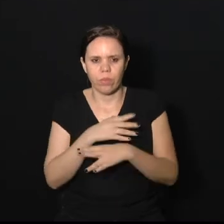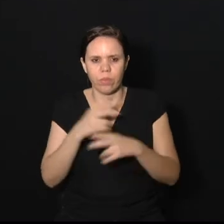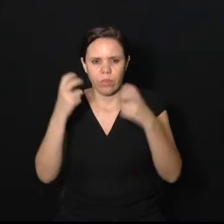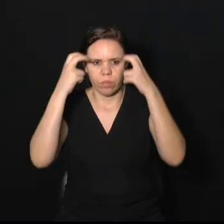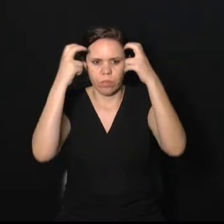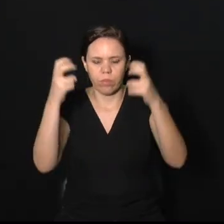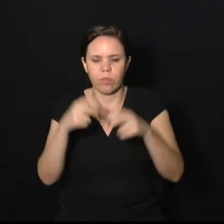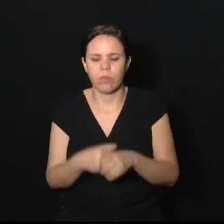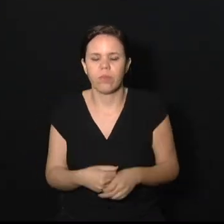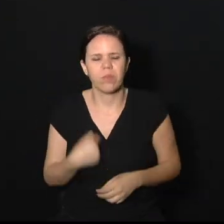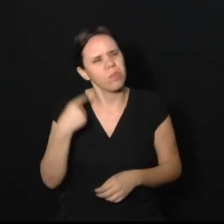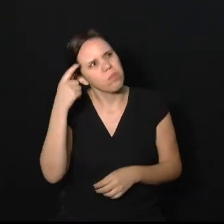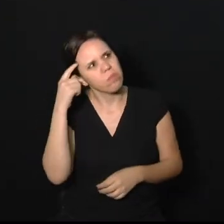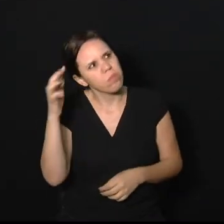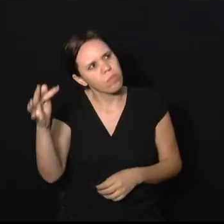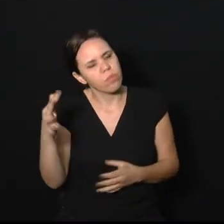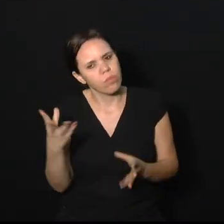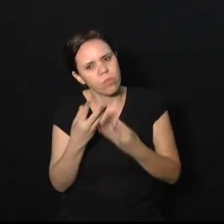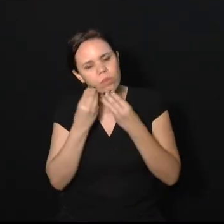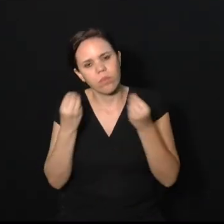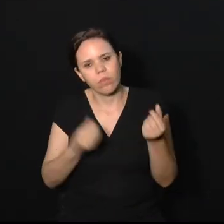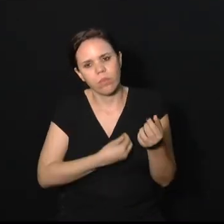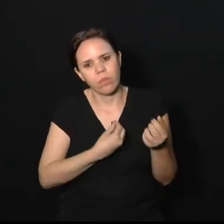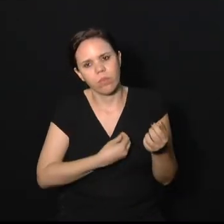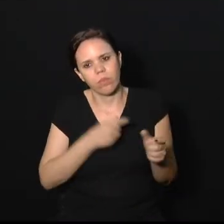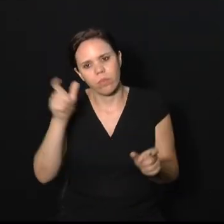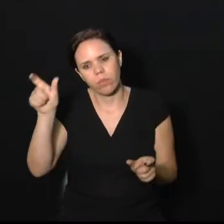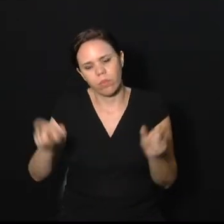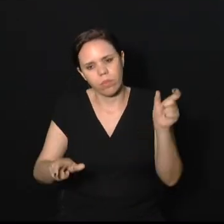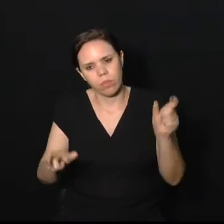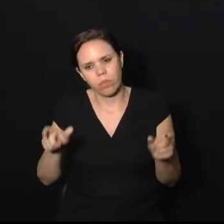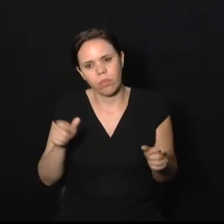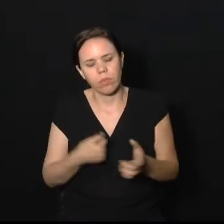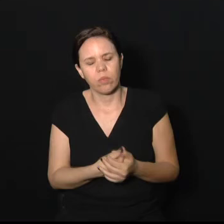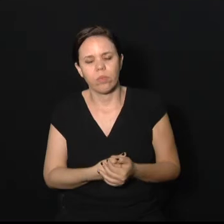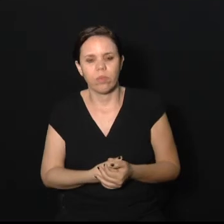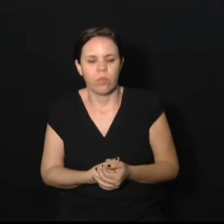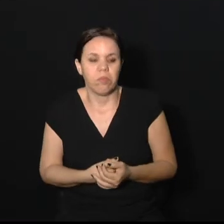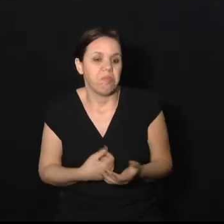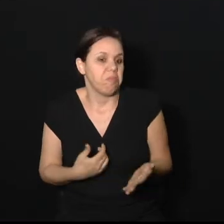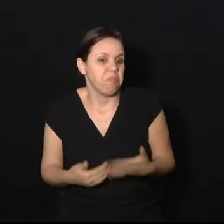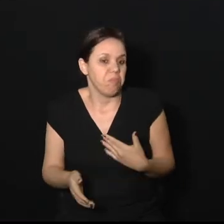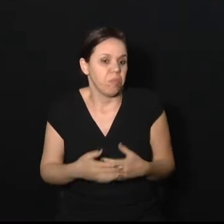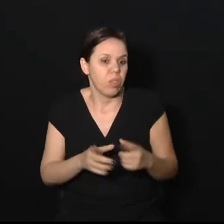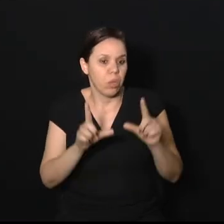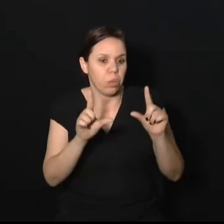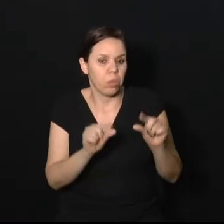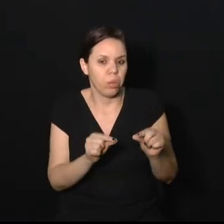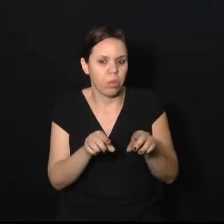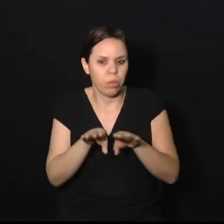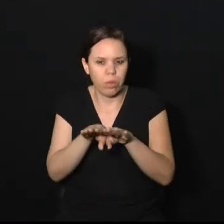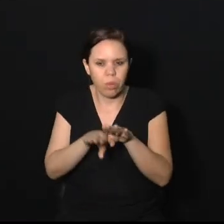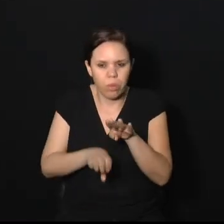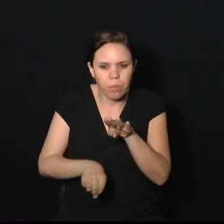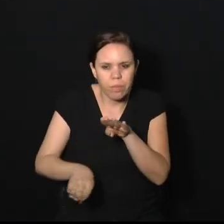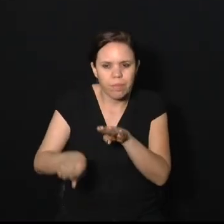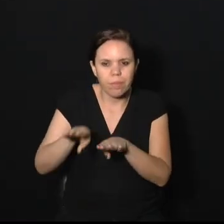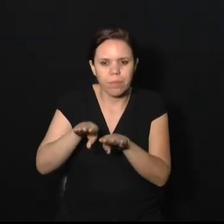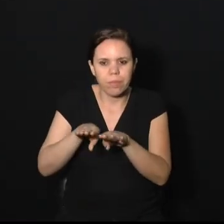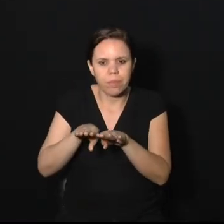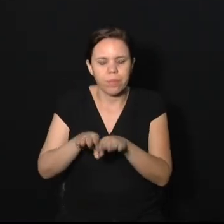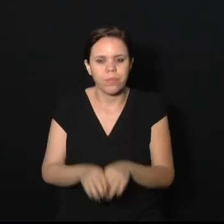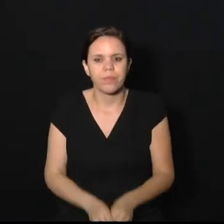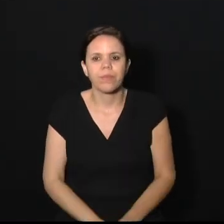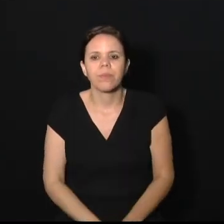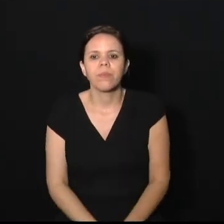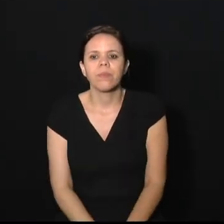final a gente está pensando na qualidade de vida do cidadão mesmo, né, até mesmo para diminuir as desigualdades sociais. Exato. É até